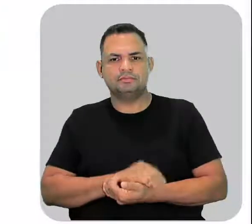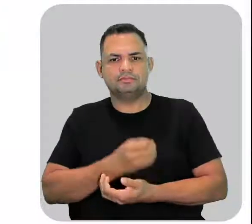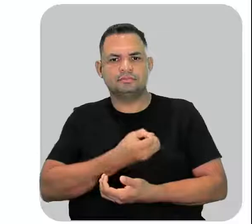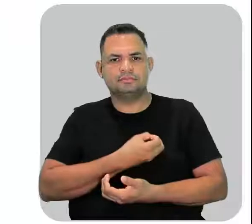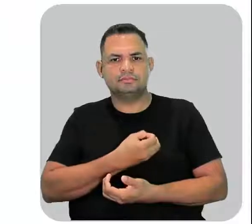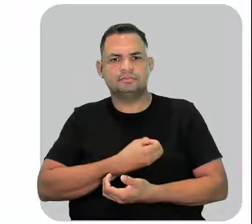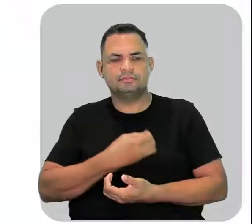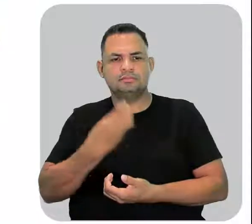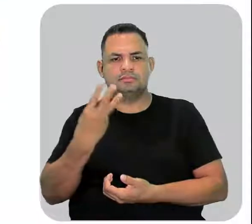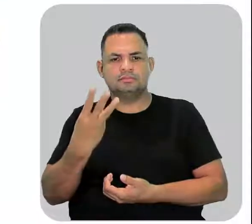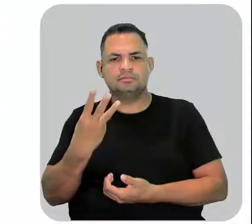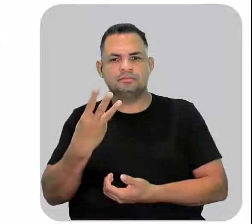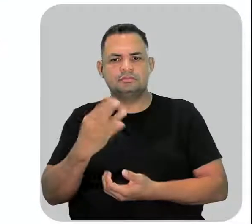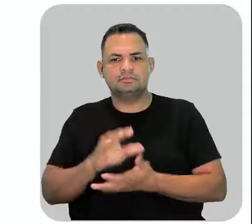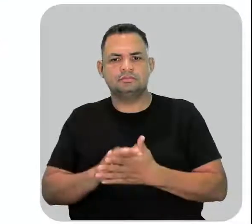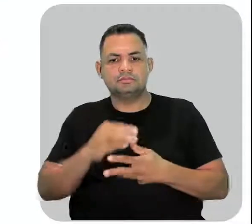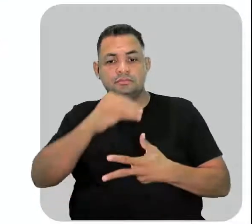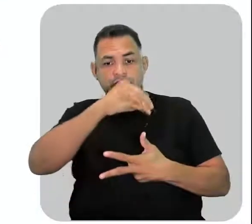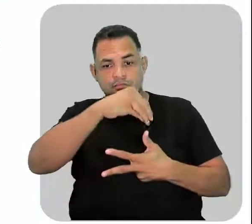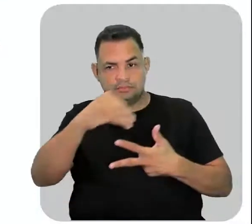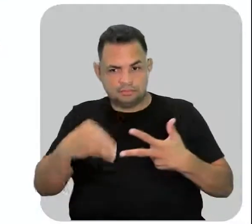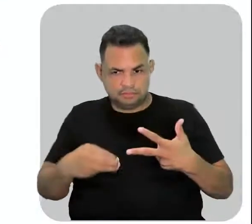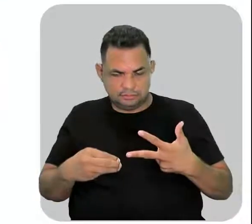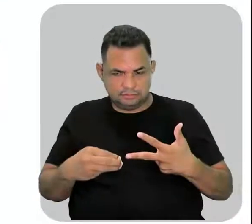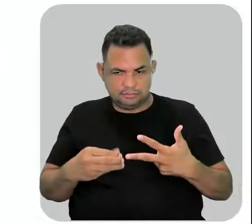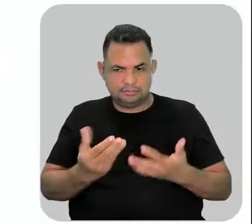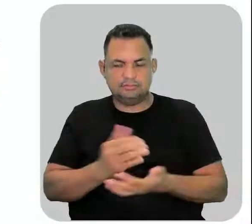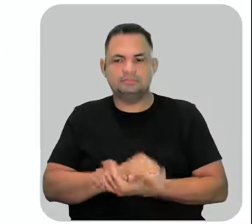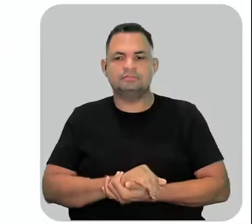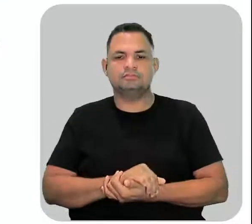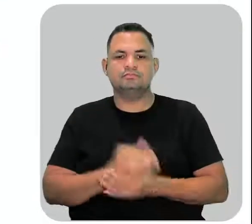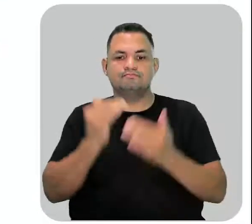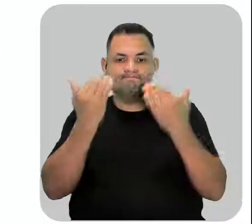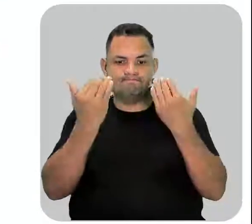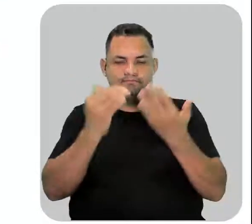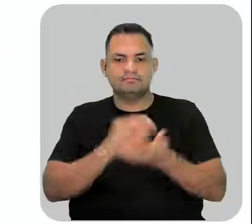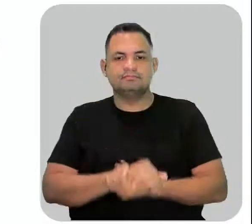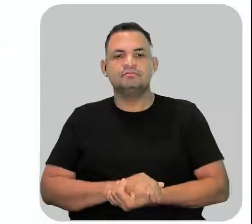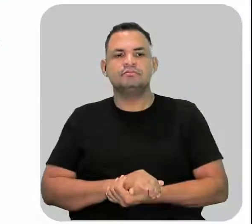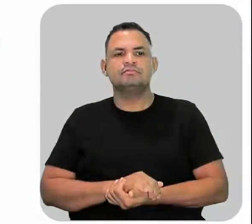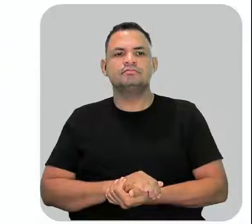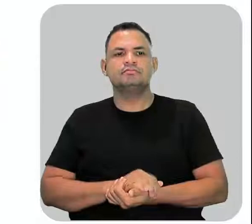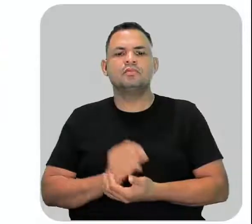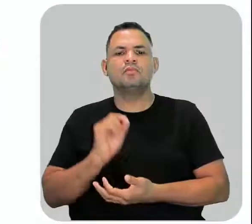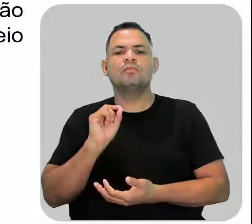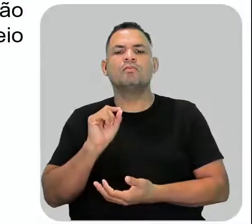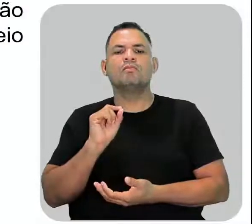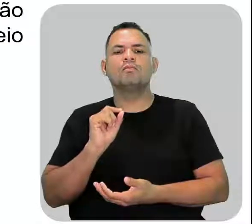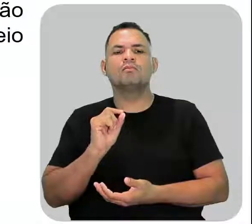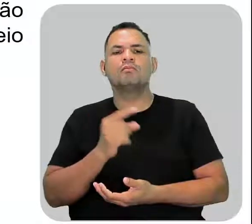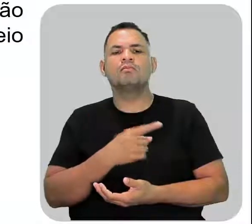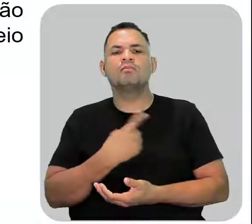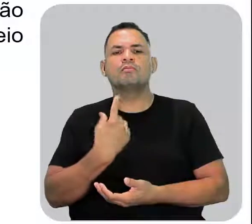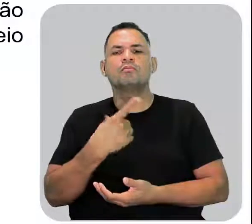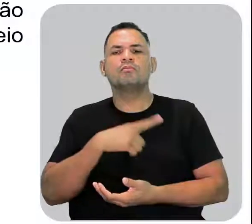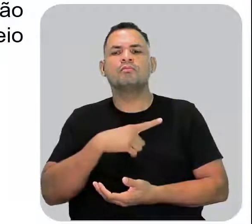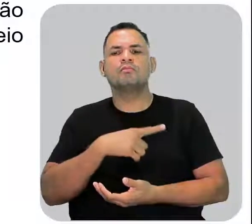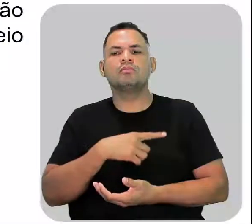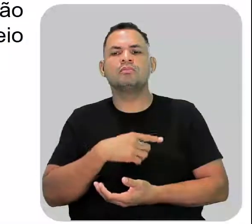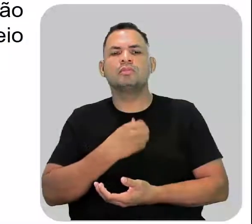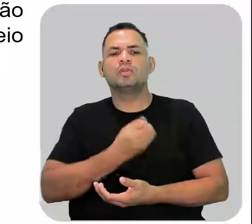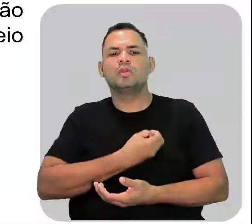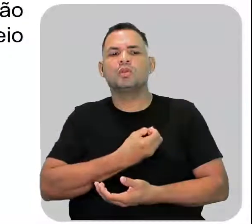Questão número 3, se liga no Enem. Vamos ver o que nós temos aqui na questão número